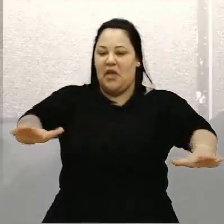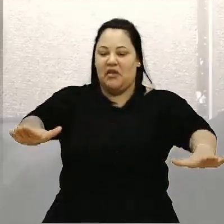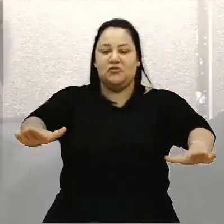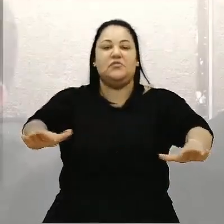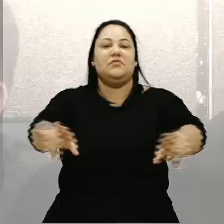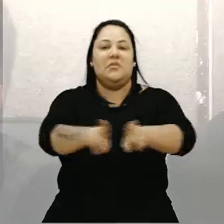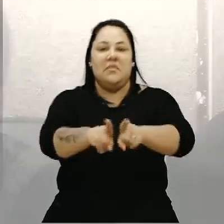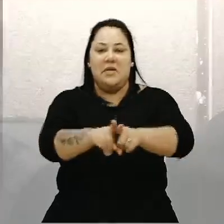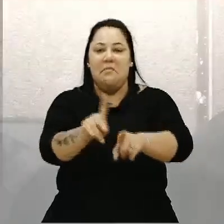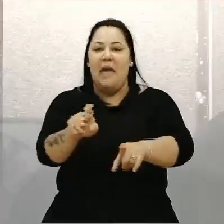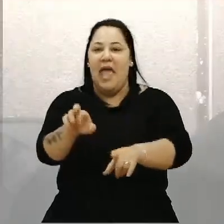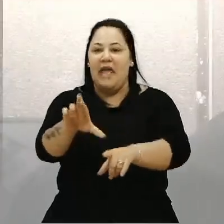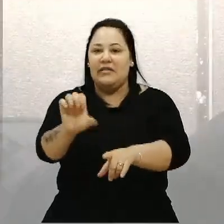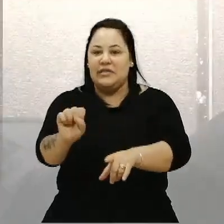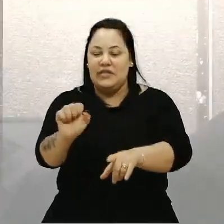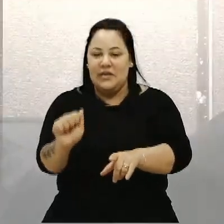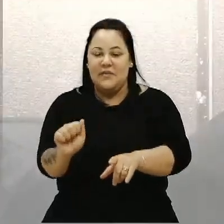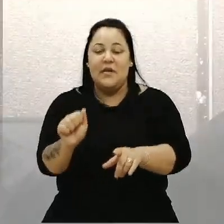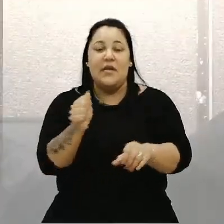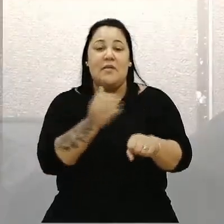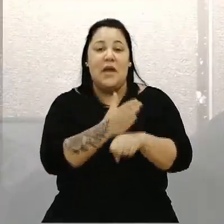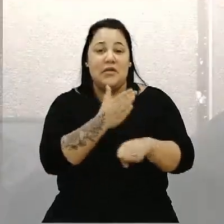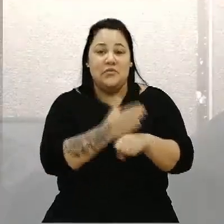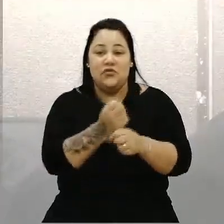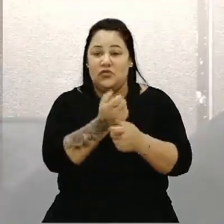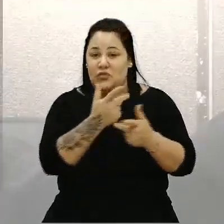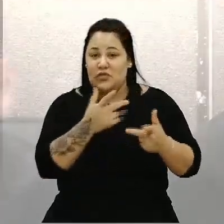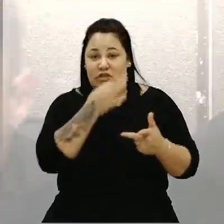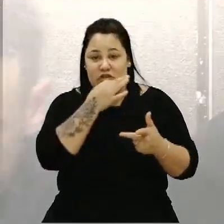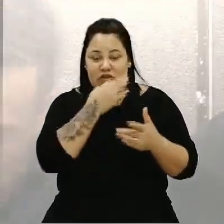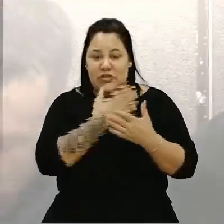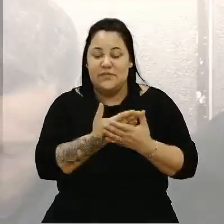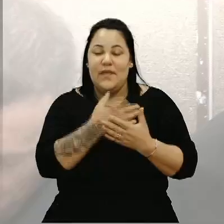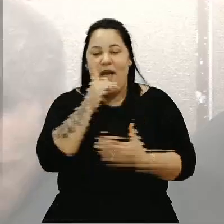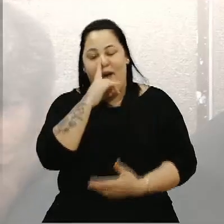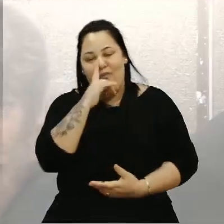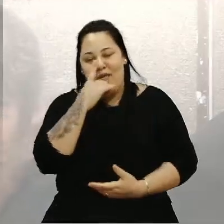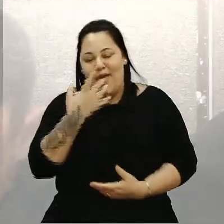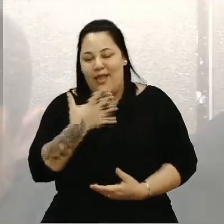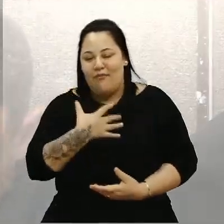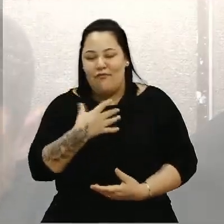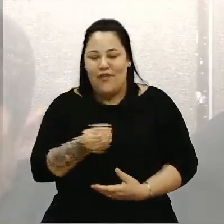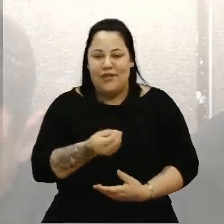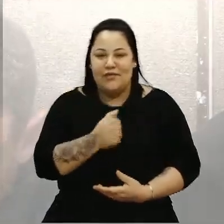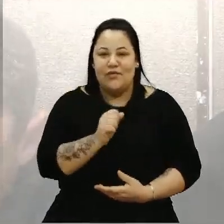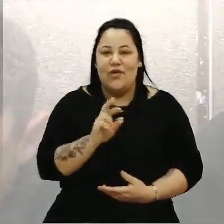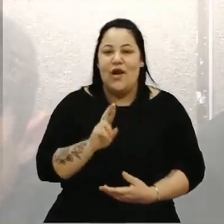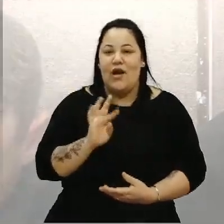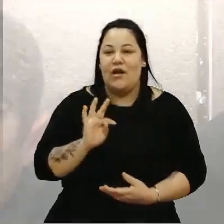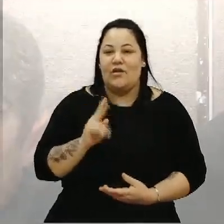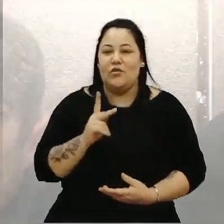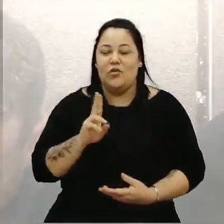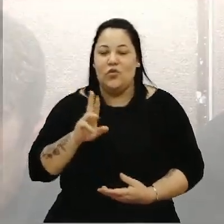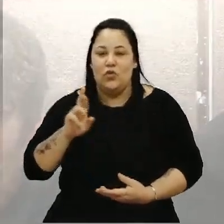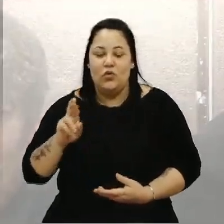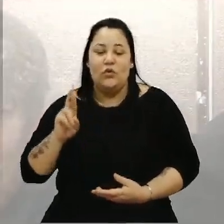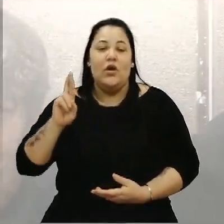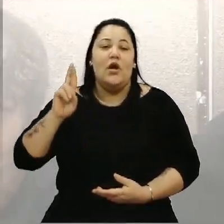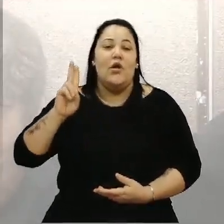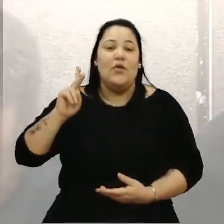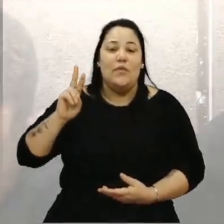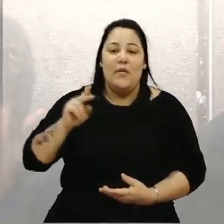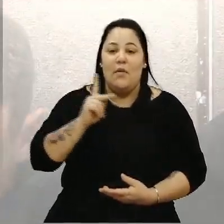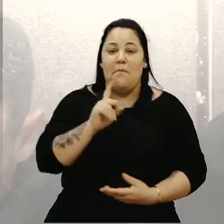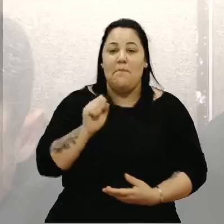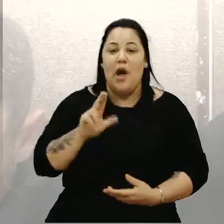Sociedade Ornitológica Caxiense. Para a esposa Marta, o filho Arthur, o irmão Paulo e os demais familiares